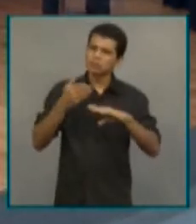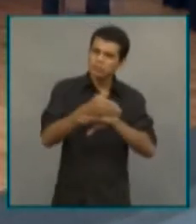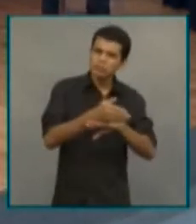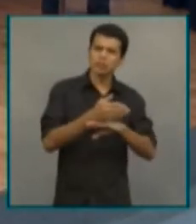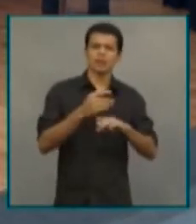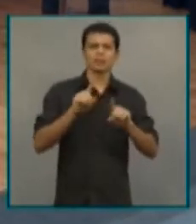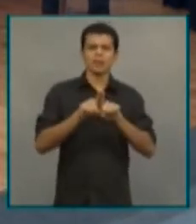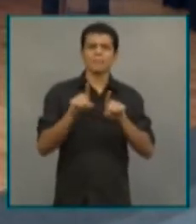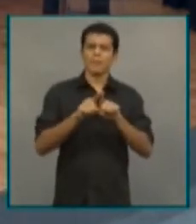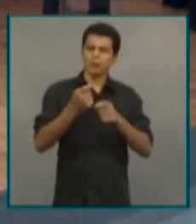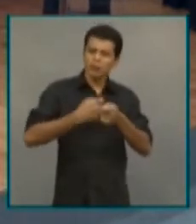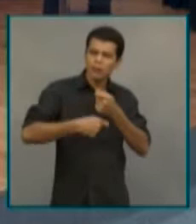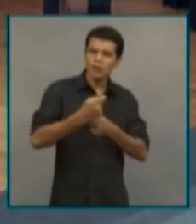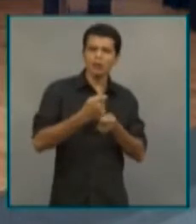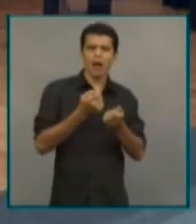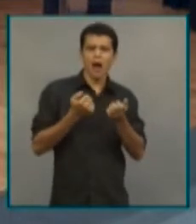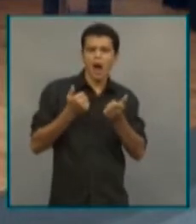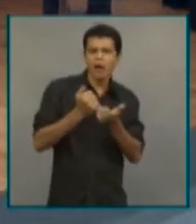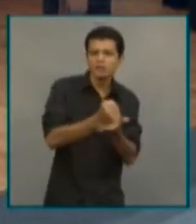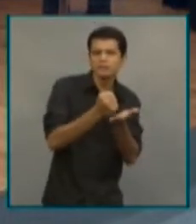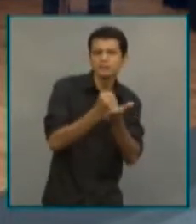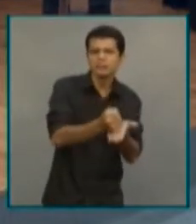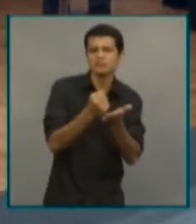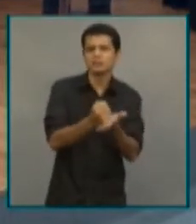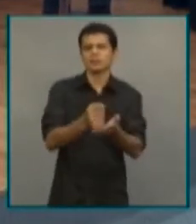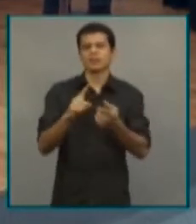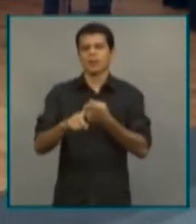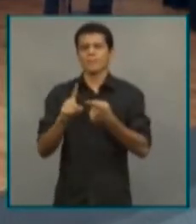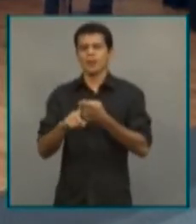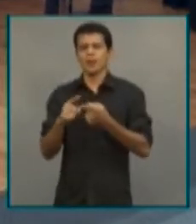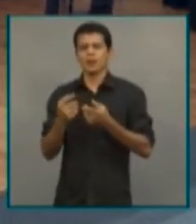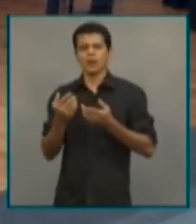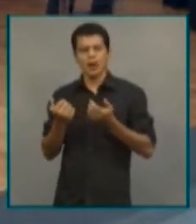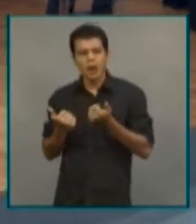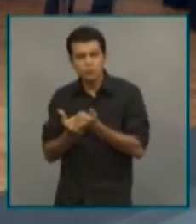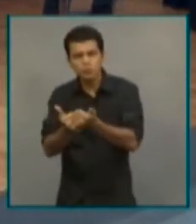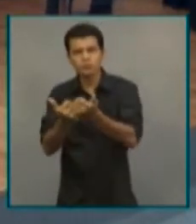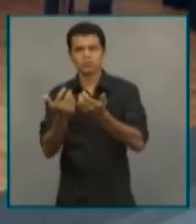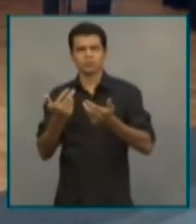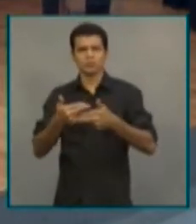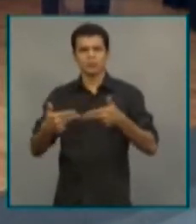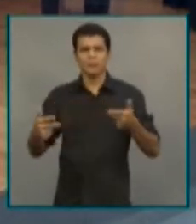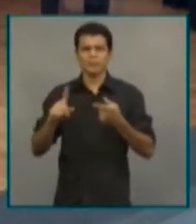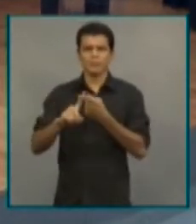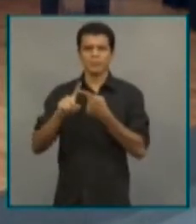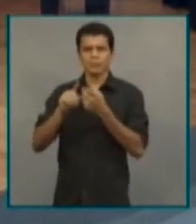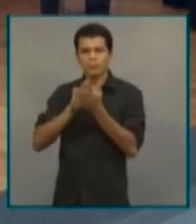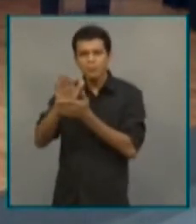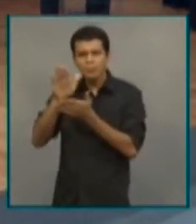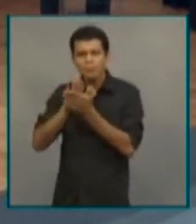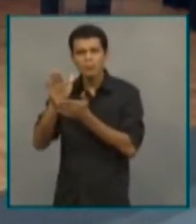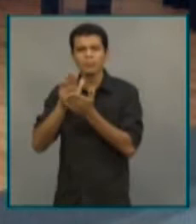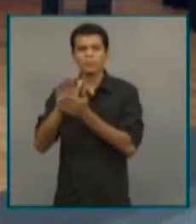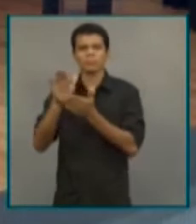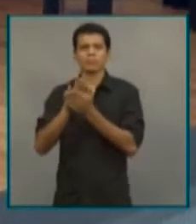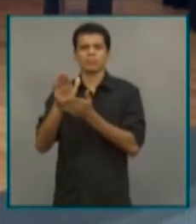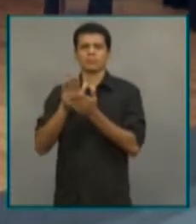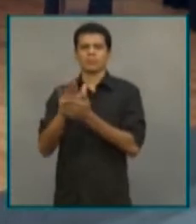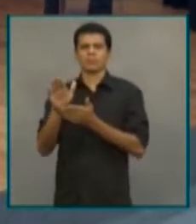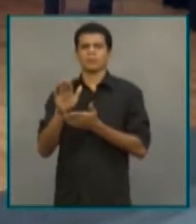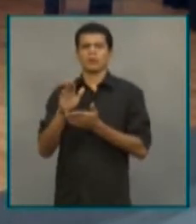e transfer, inclusive com Wi-Fi, têm direito às suas publicações com aplicativo de celular. Senhores, por gentileza.